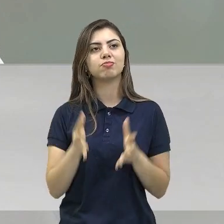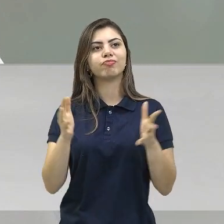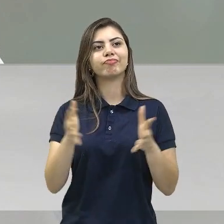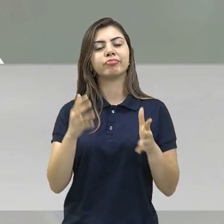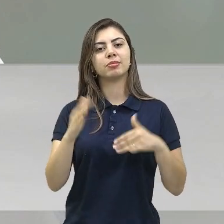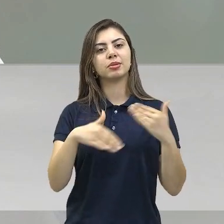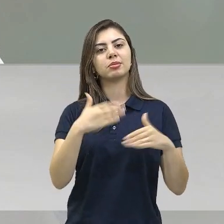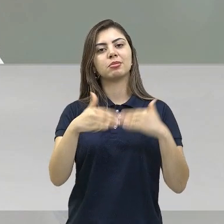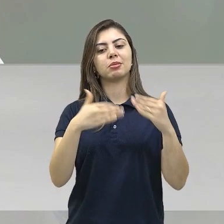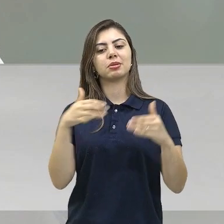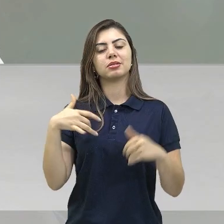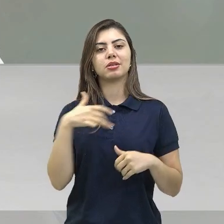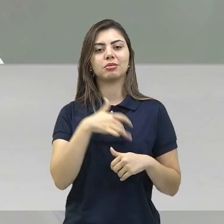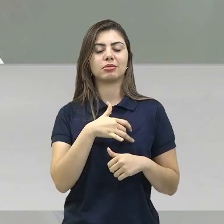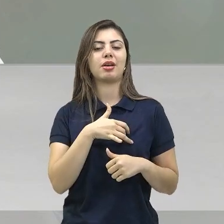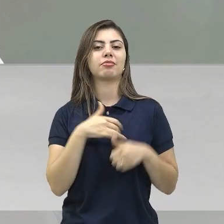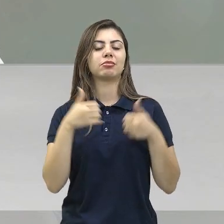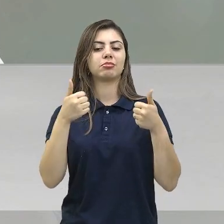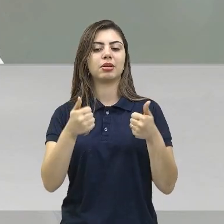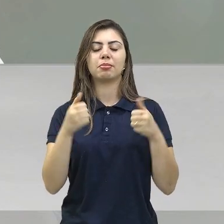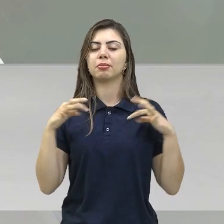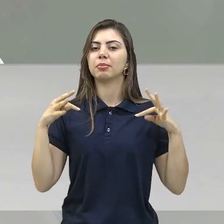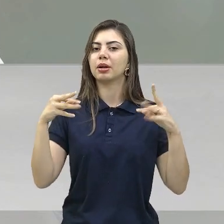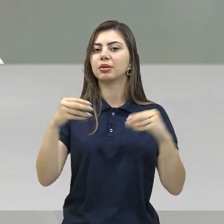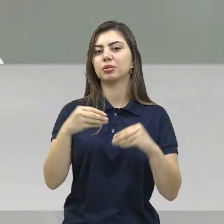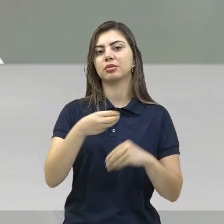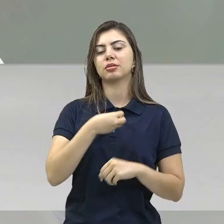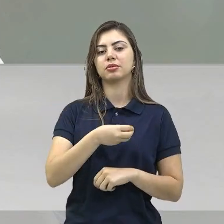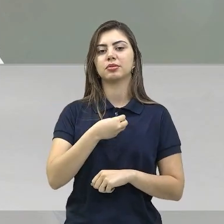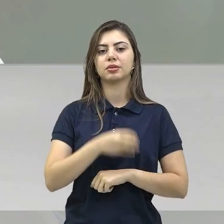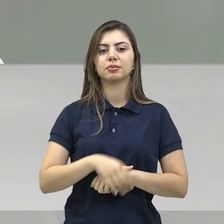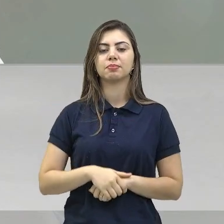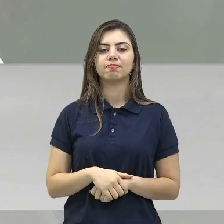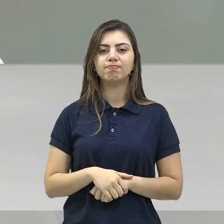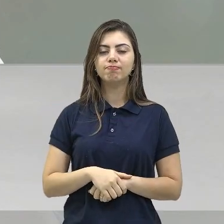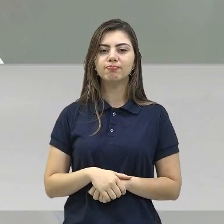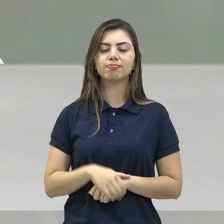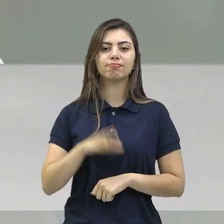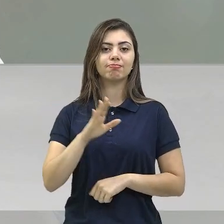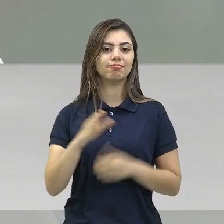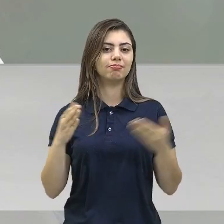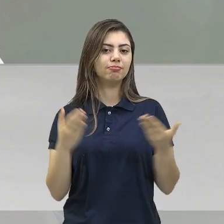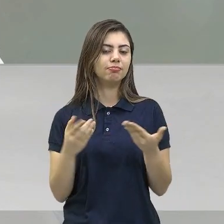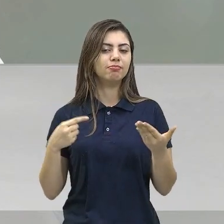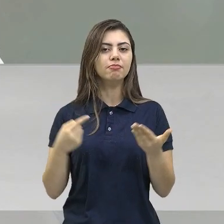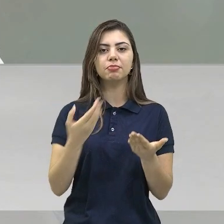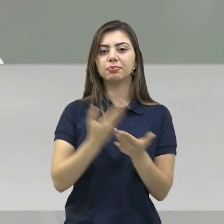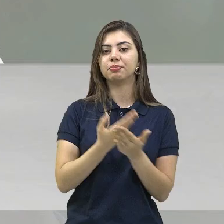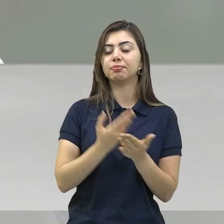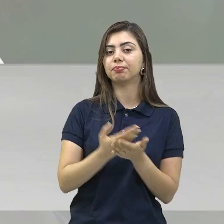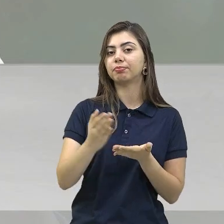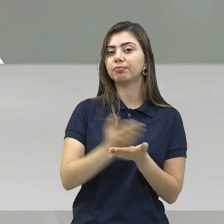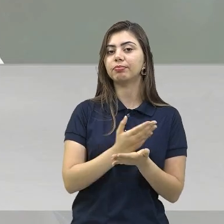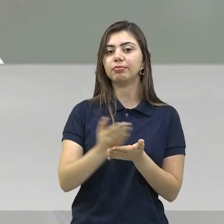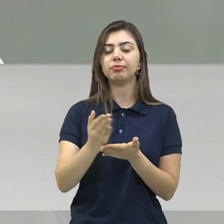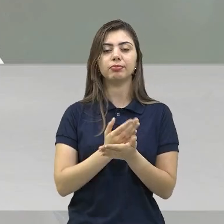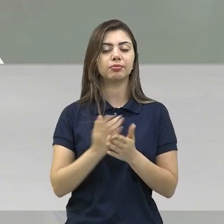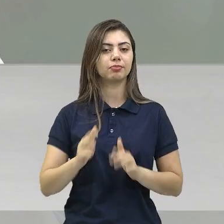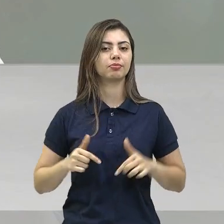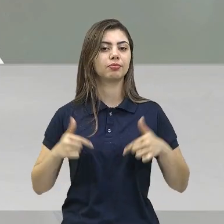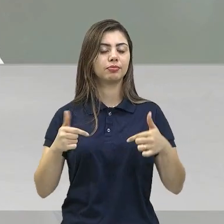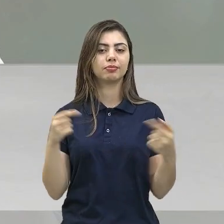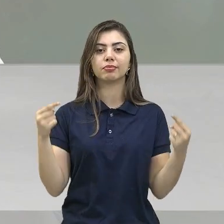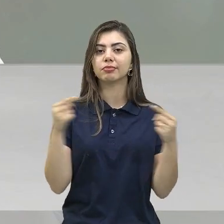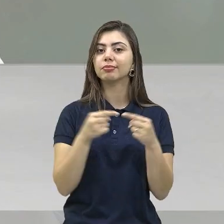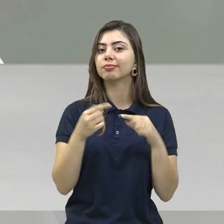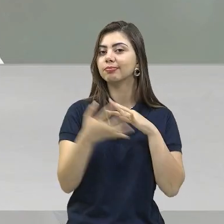para todos os seres vivos que dele dependem. Então, agora a gente vai ver algumas das práticas que estão relacionadas